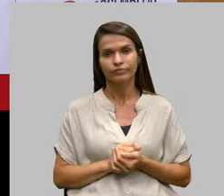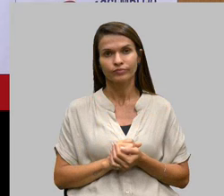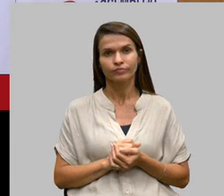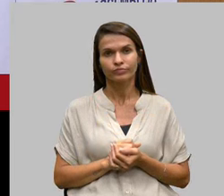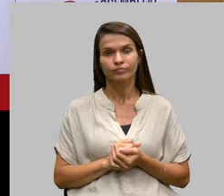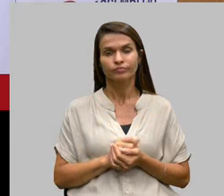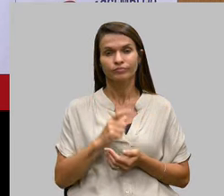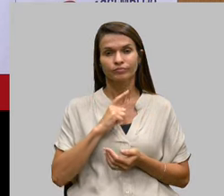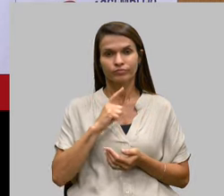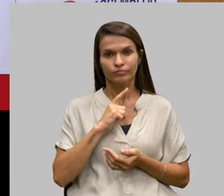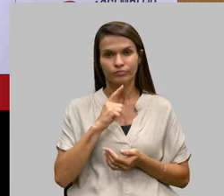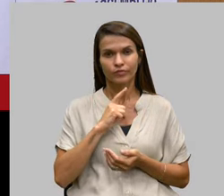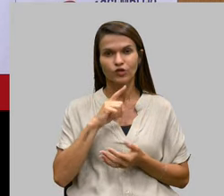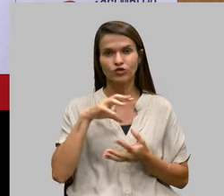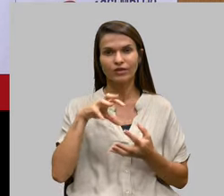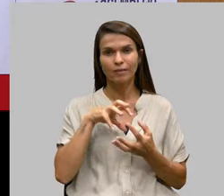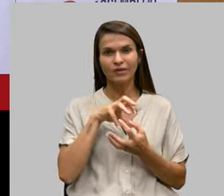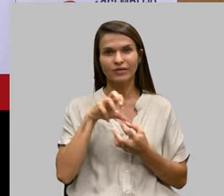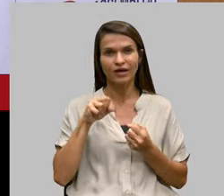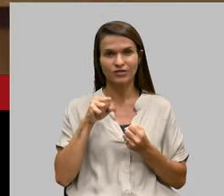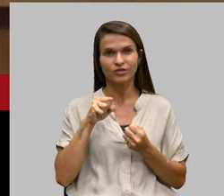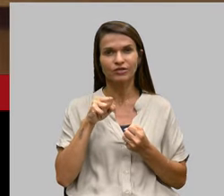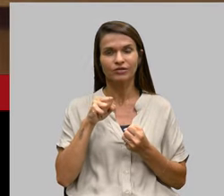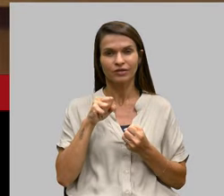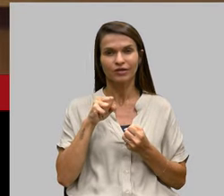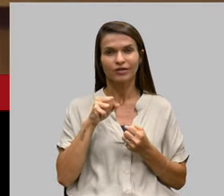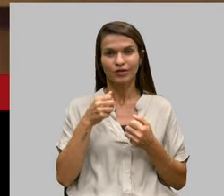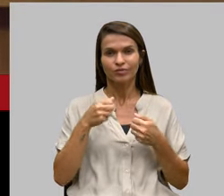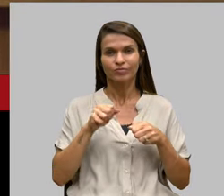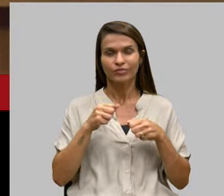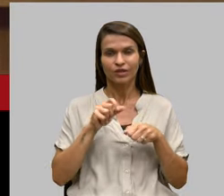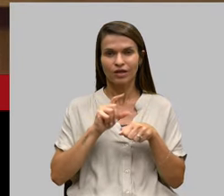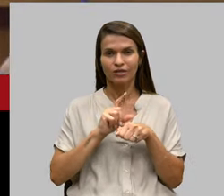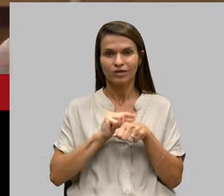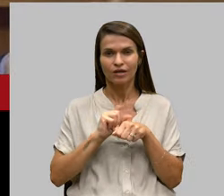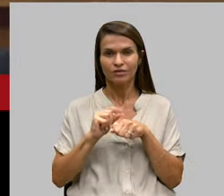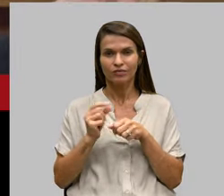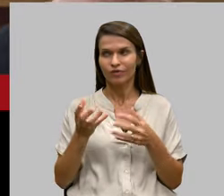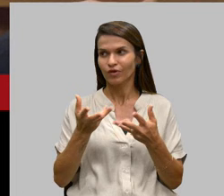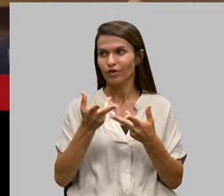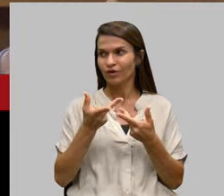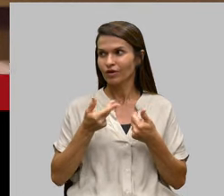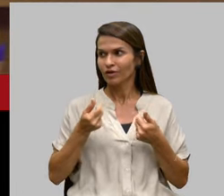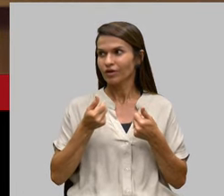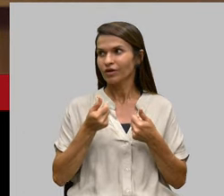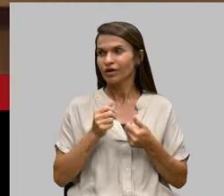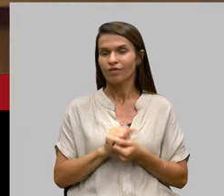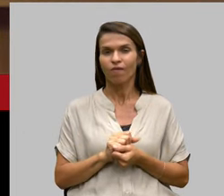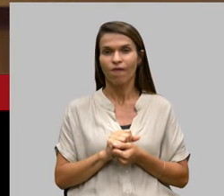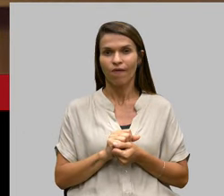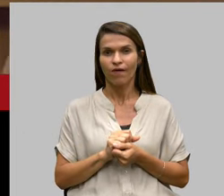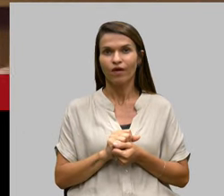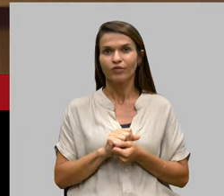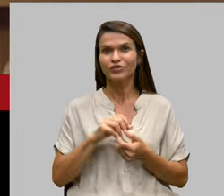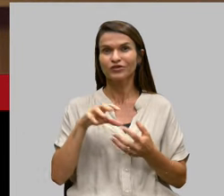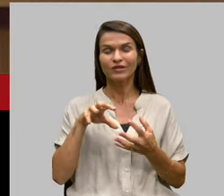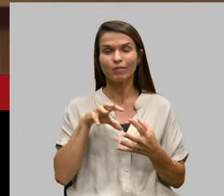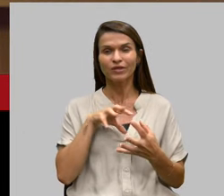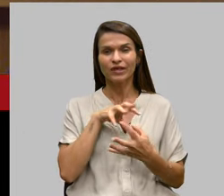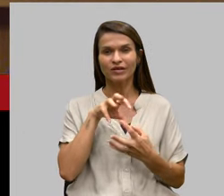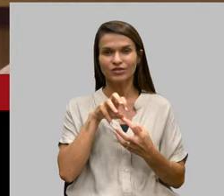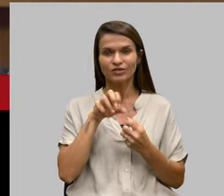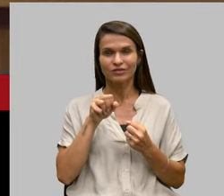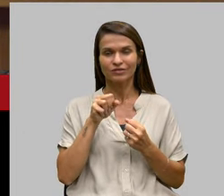haja sustentabilidade há necessidade de que esses ativos tenham qualidade né Assim como um plano de equacionamento como eu comentei precisa ter